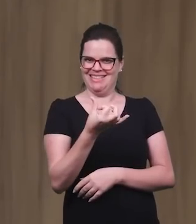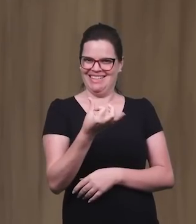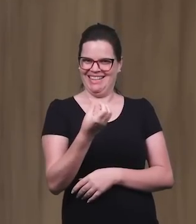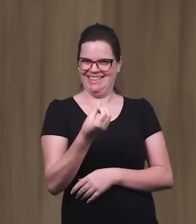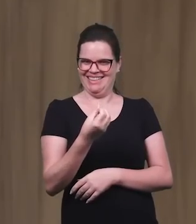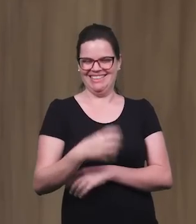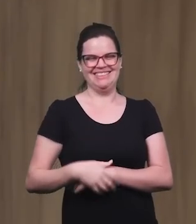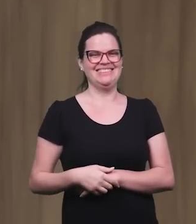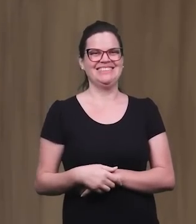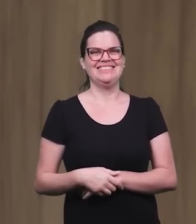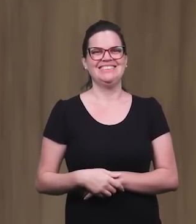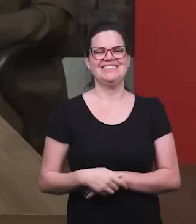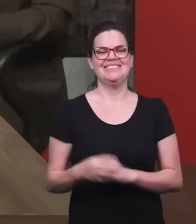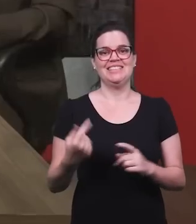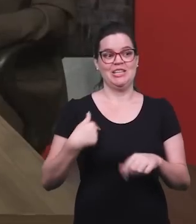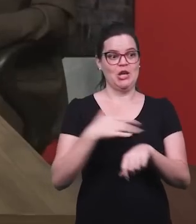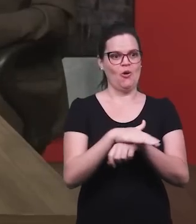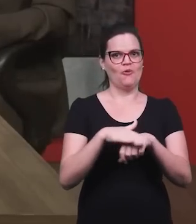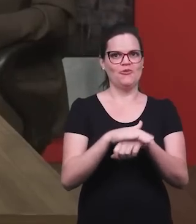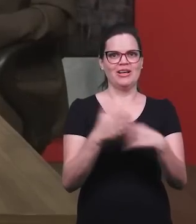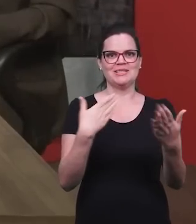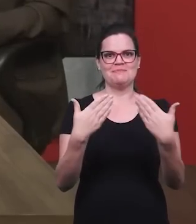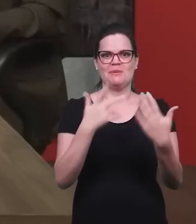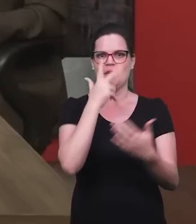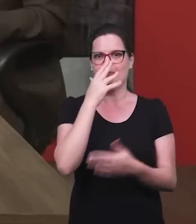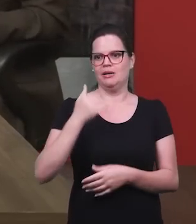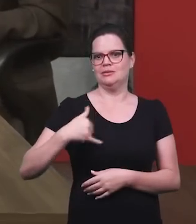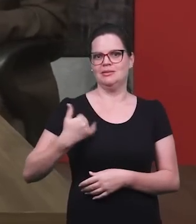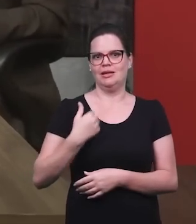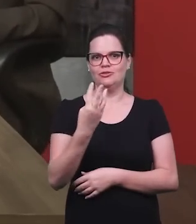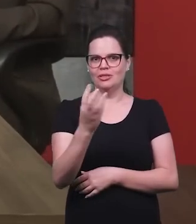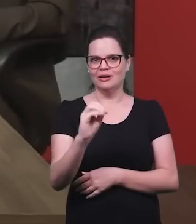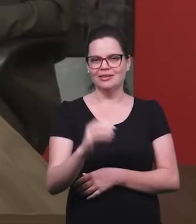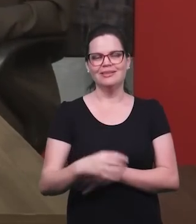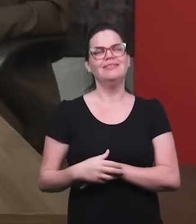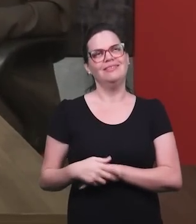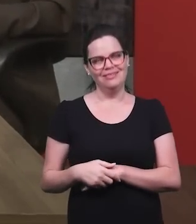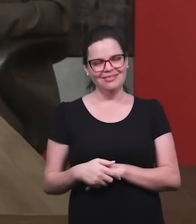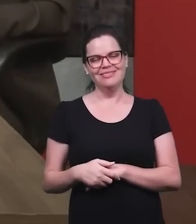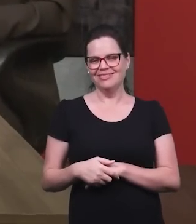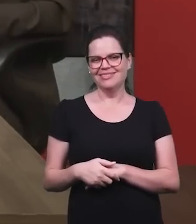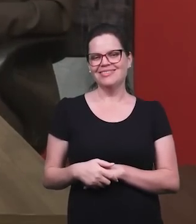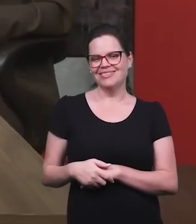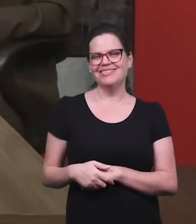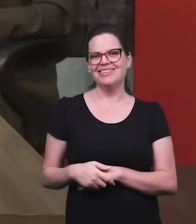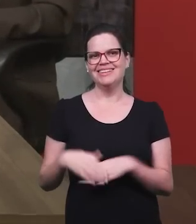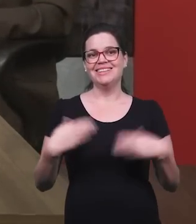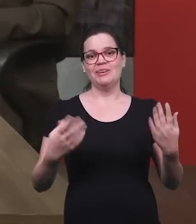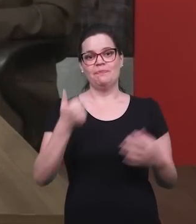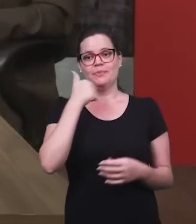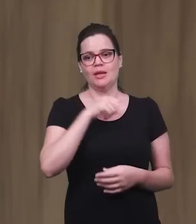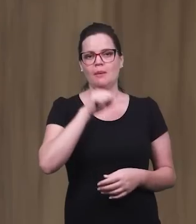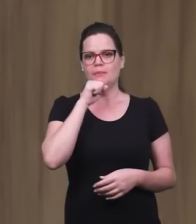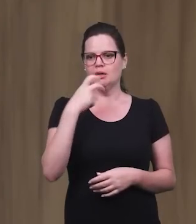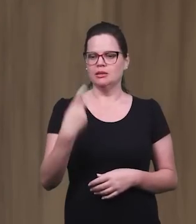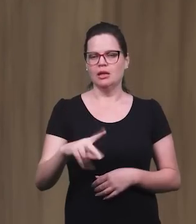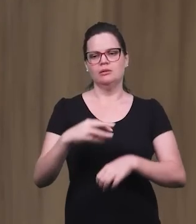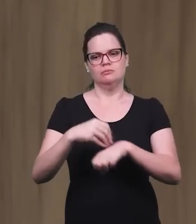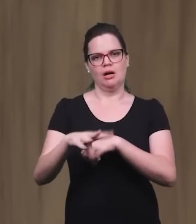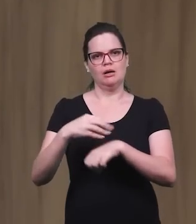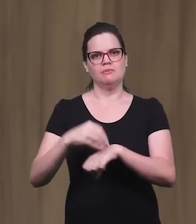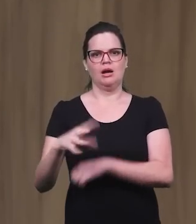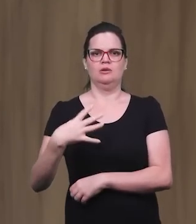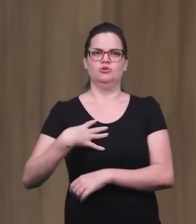Mas com vigor de 30, né? Vigor de 30. E a mãe dele já alertando, veja só,